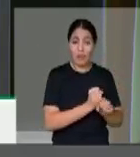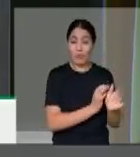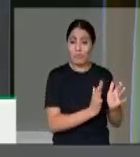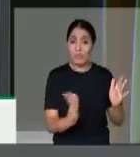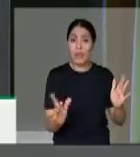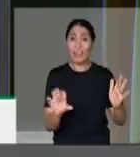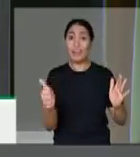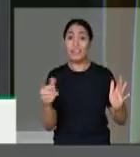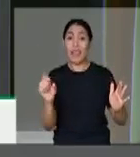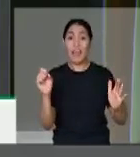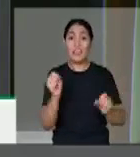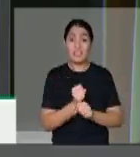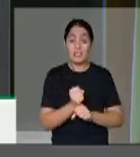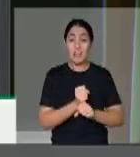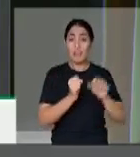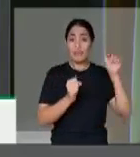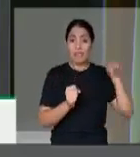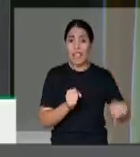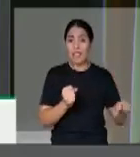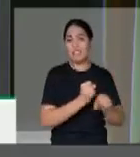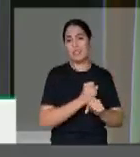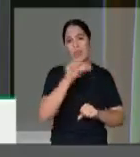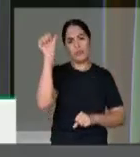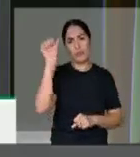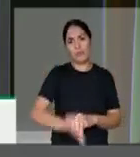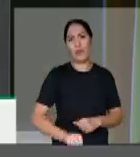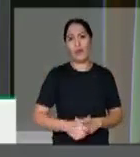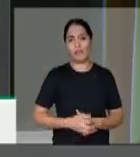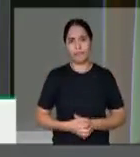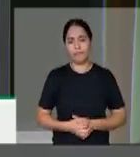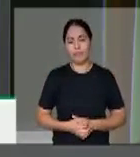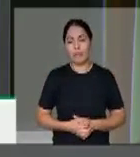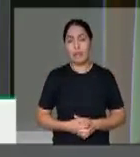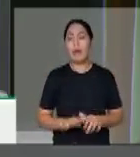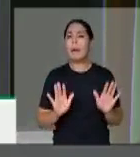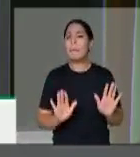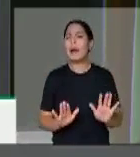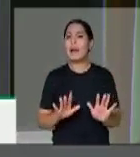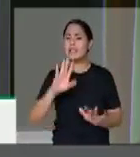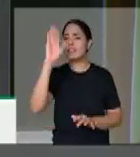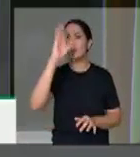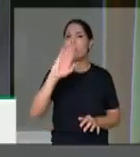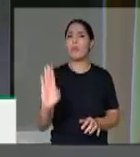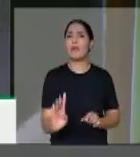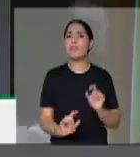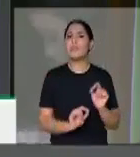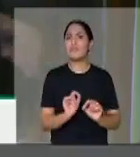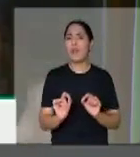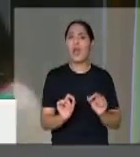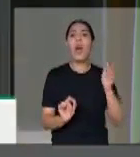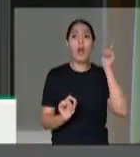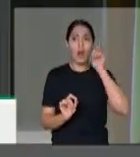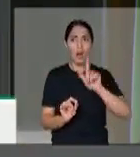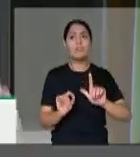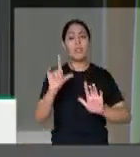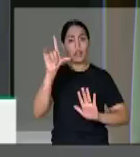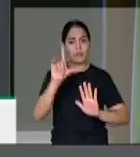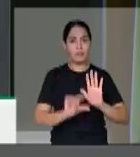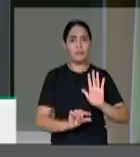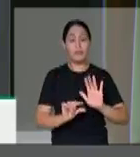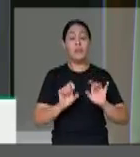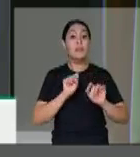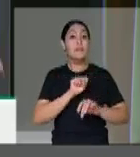10 anos. A boa notícia é que o nosso país tem o potencial de diminuir significativamente a